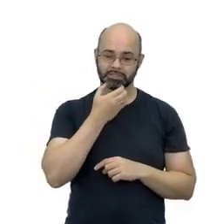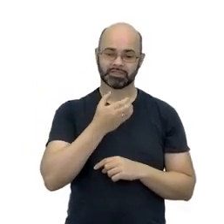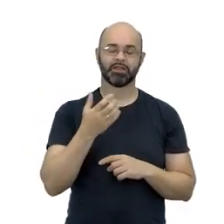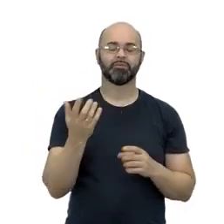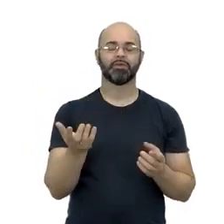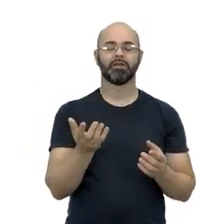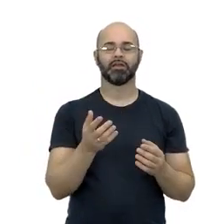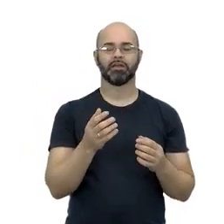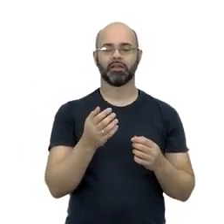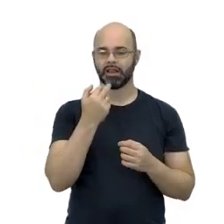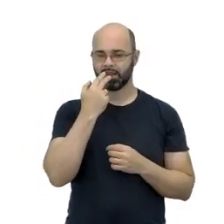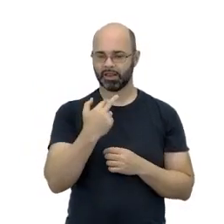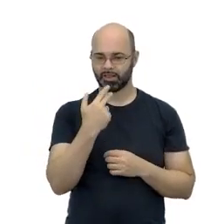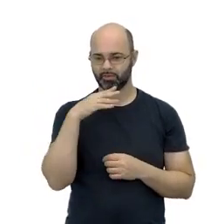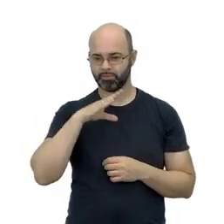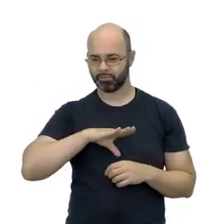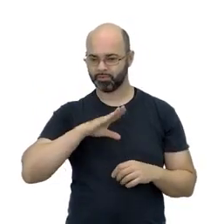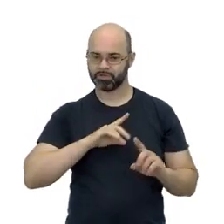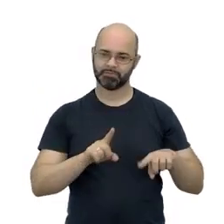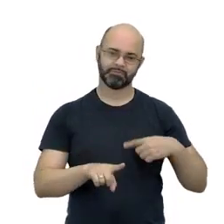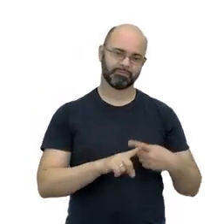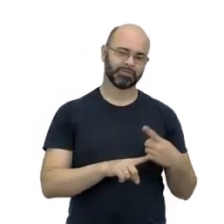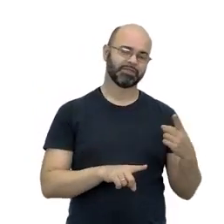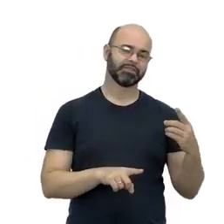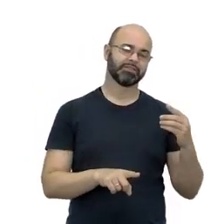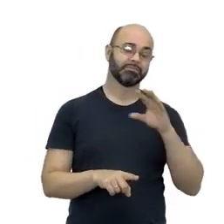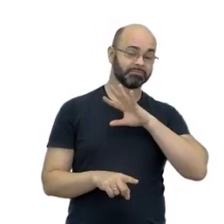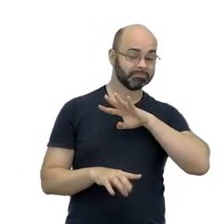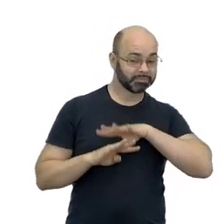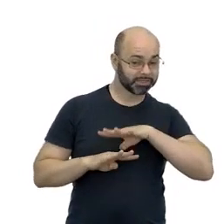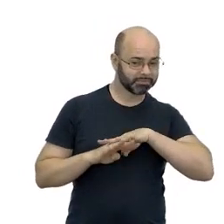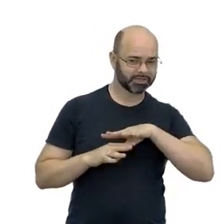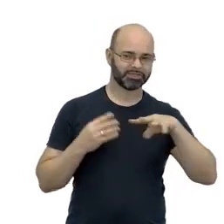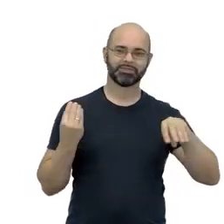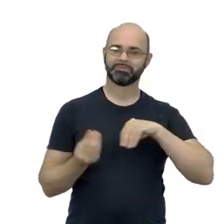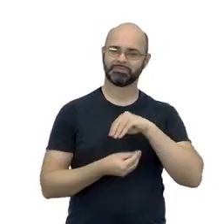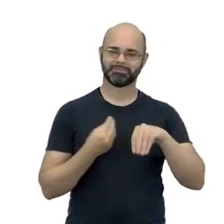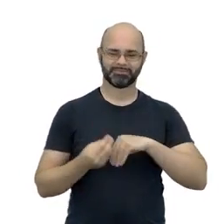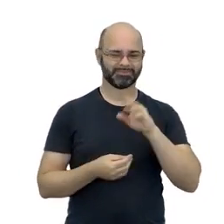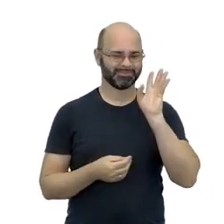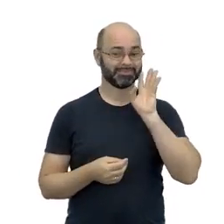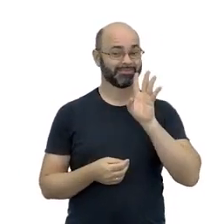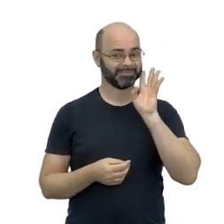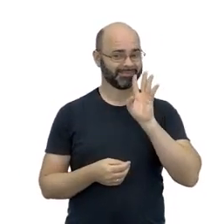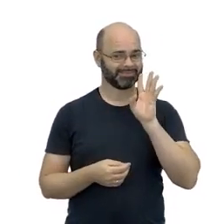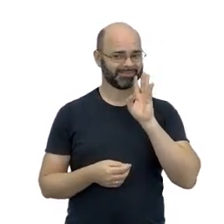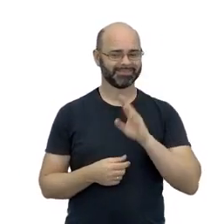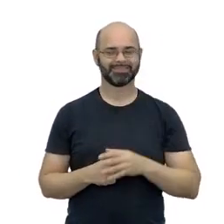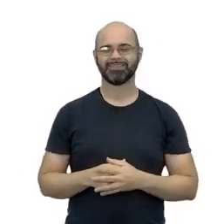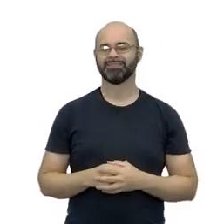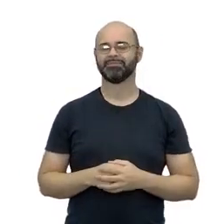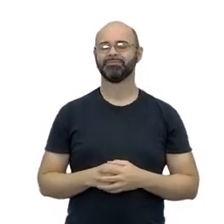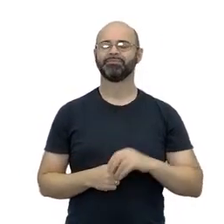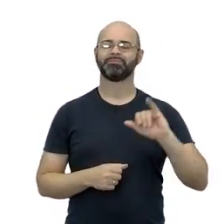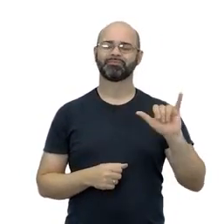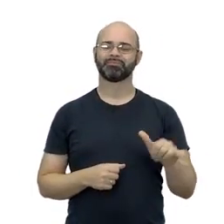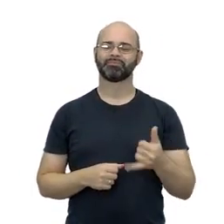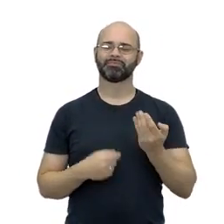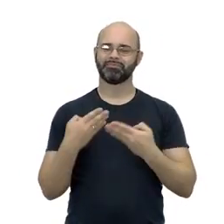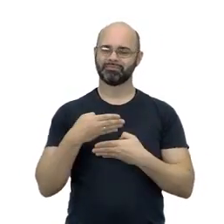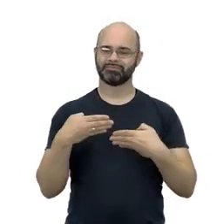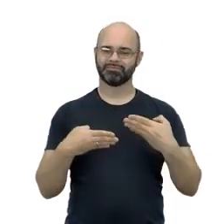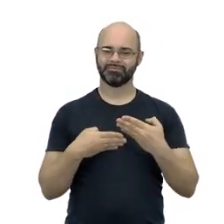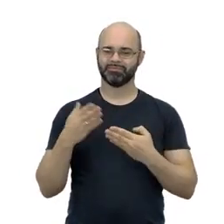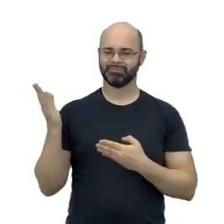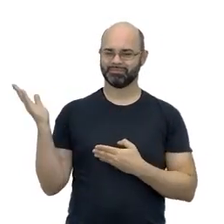e matemática, que vai ser bem bacana. Uma outra coisa que eu queria dizer para vocês, aproveitando o slide da tela